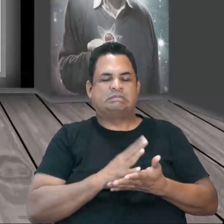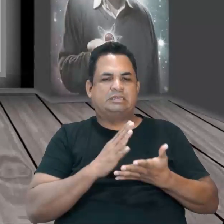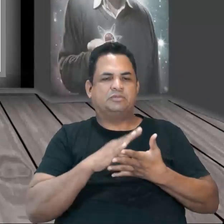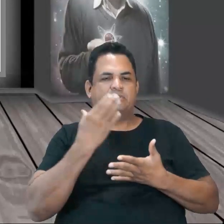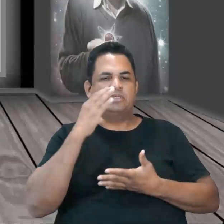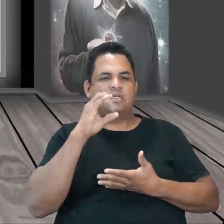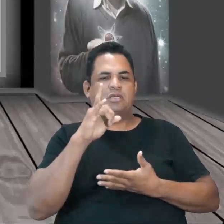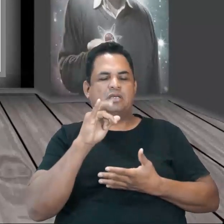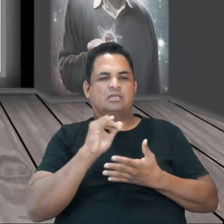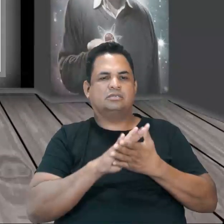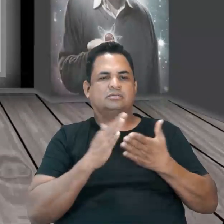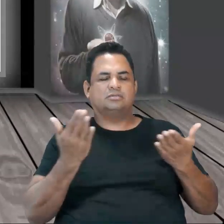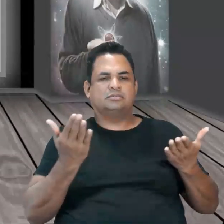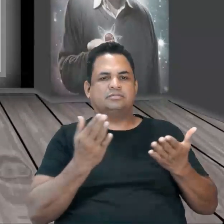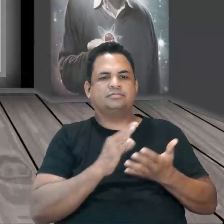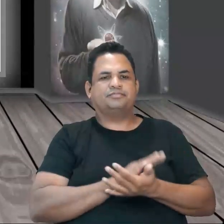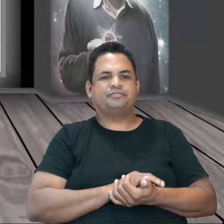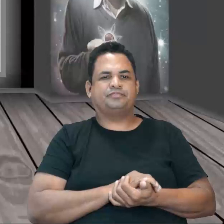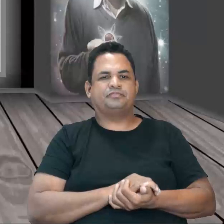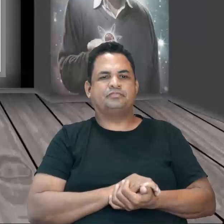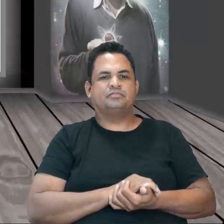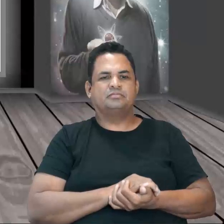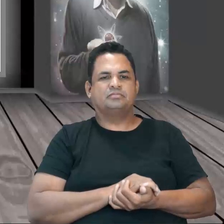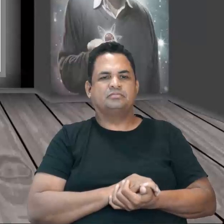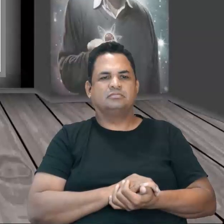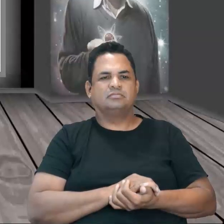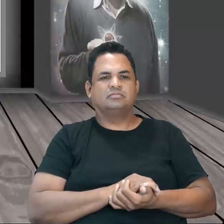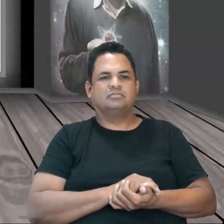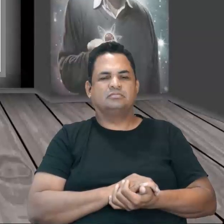ele ficou, certo? E aqui tá grudando até